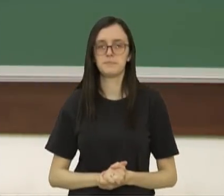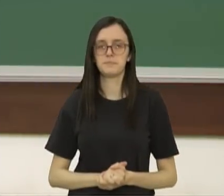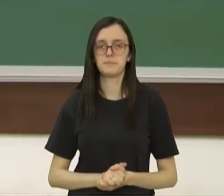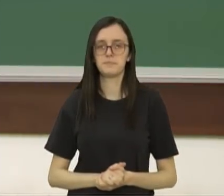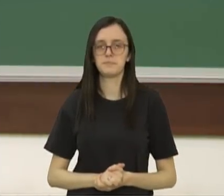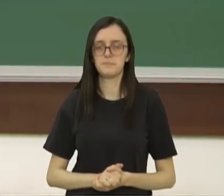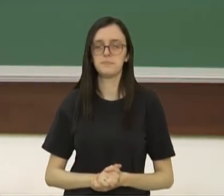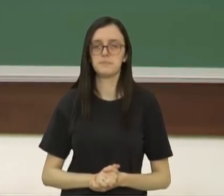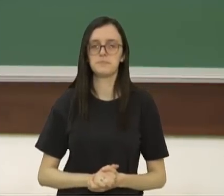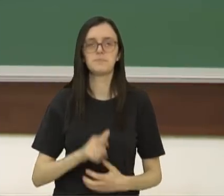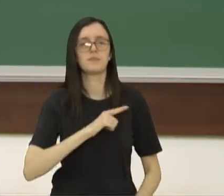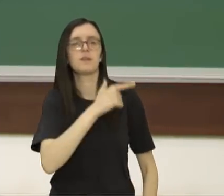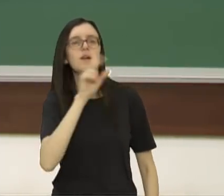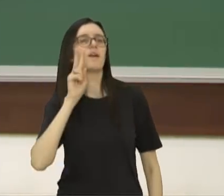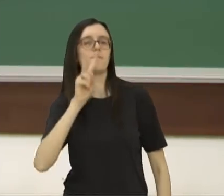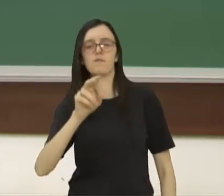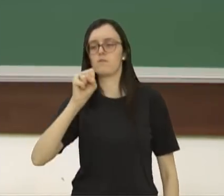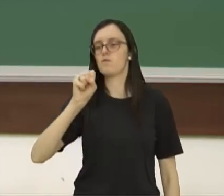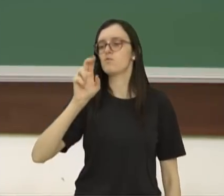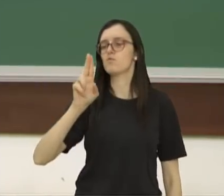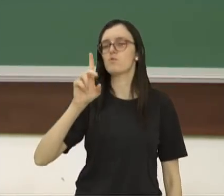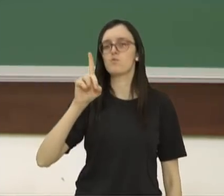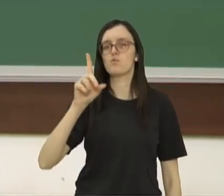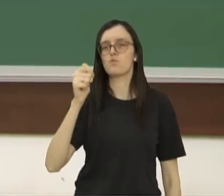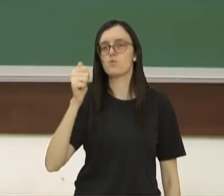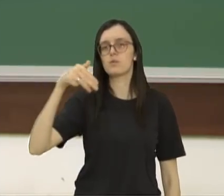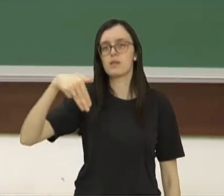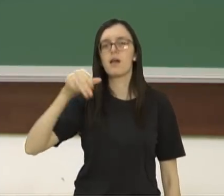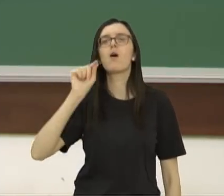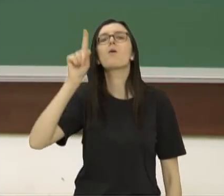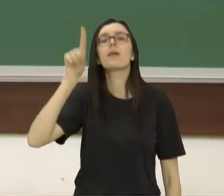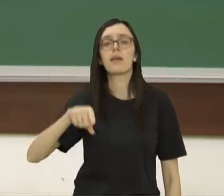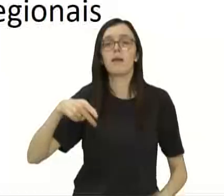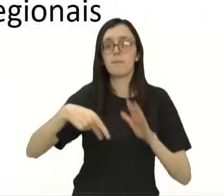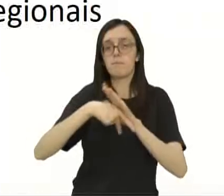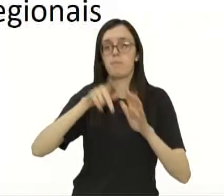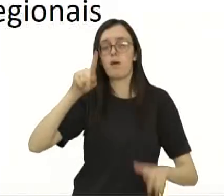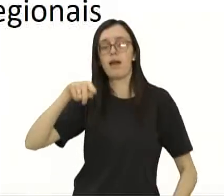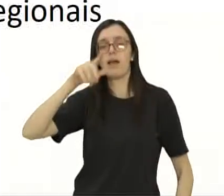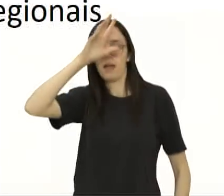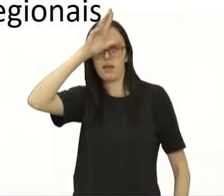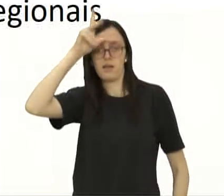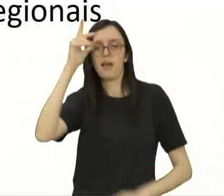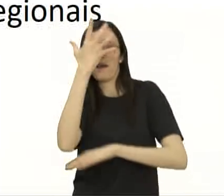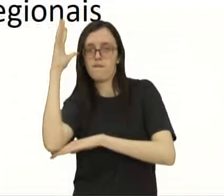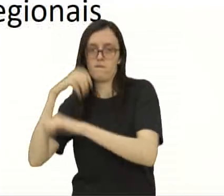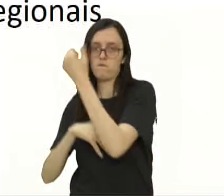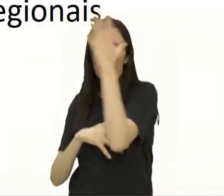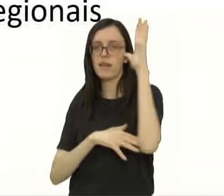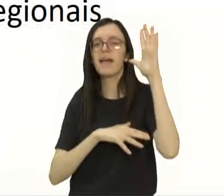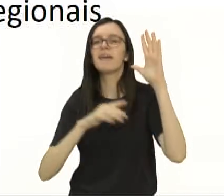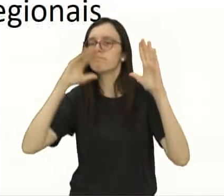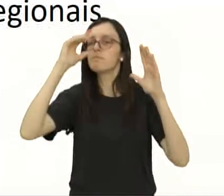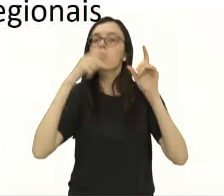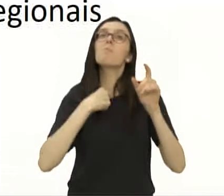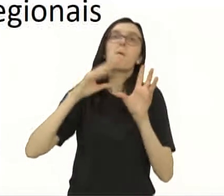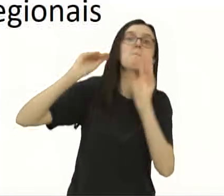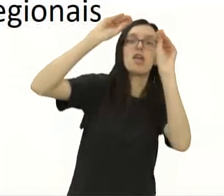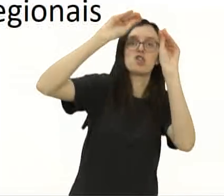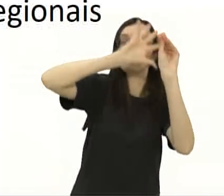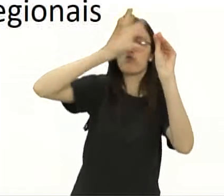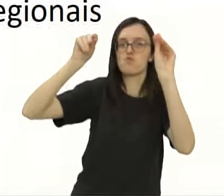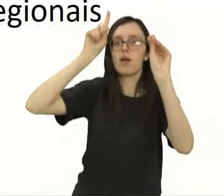Então, a Sudan, que nós vimos ali, então ela atua aqui, né, na Amazônia Legal, que nós chamamos. Então, o que é a Sudan?